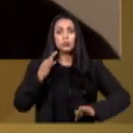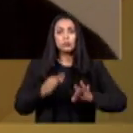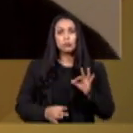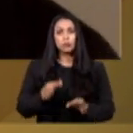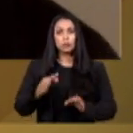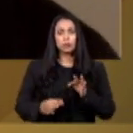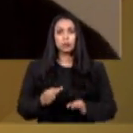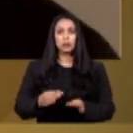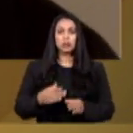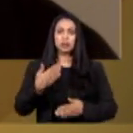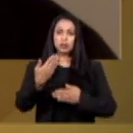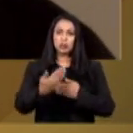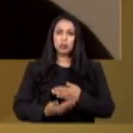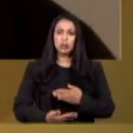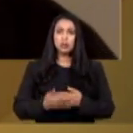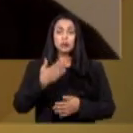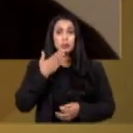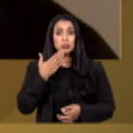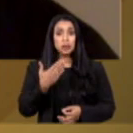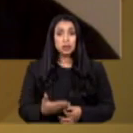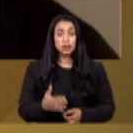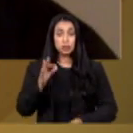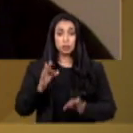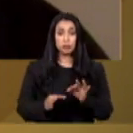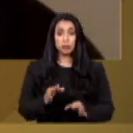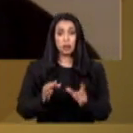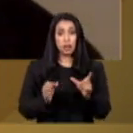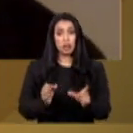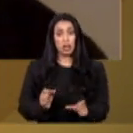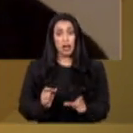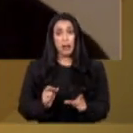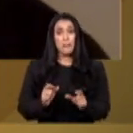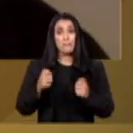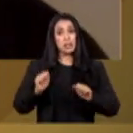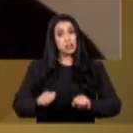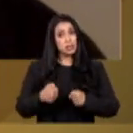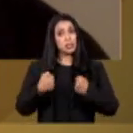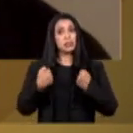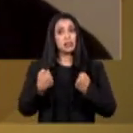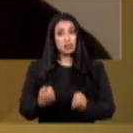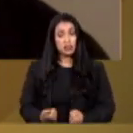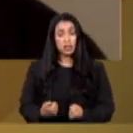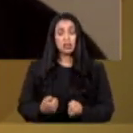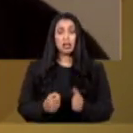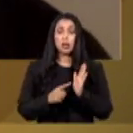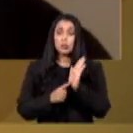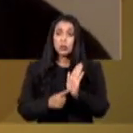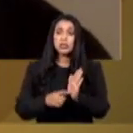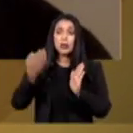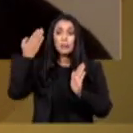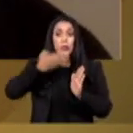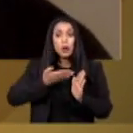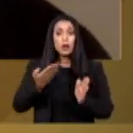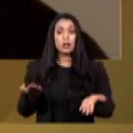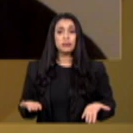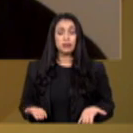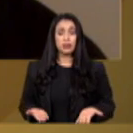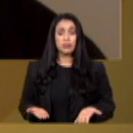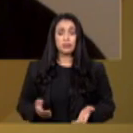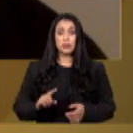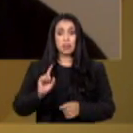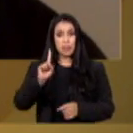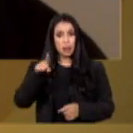de conciliação de personalidade jurídica a paty para aquelas provas a serem produzidas